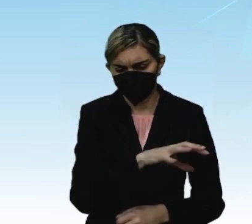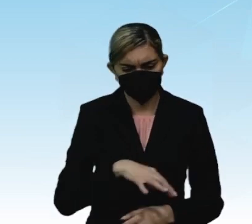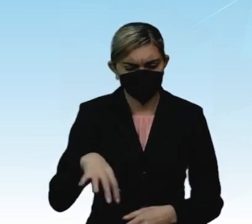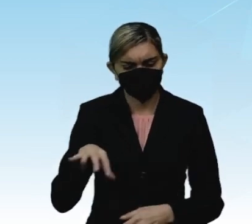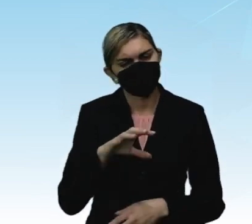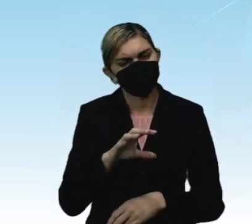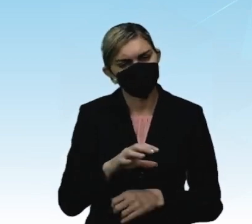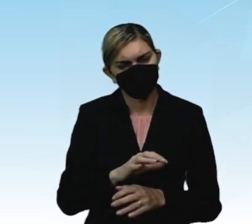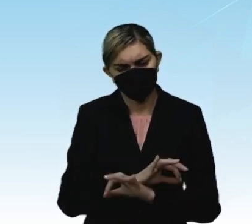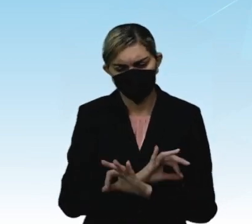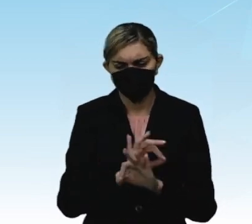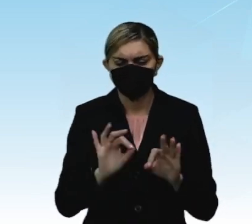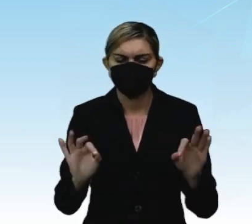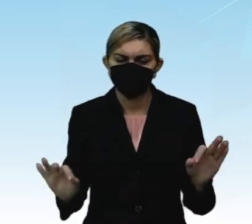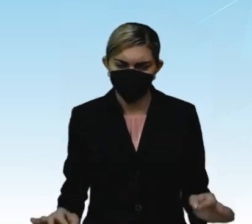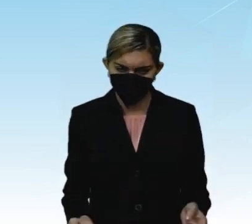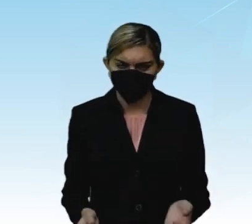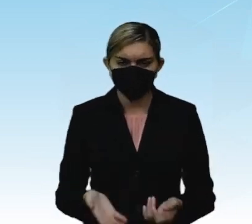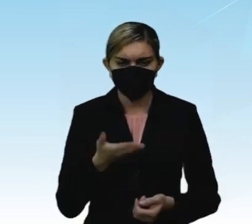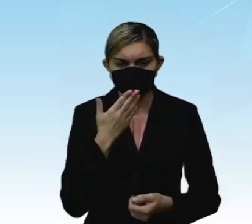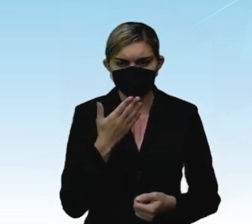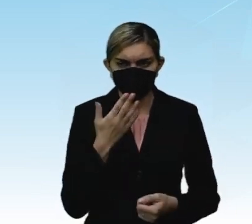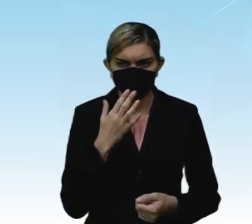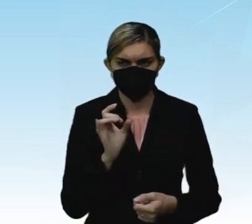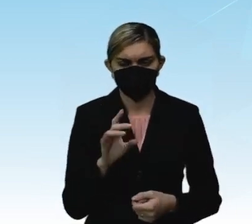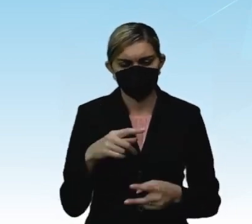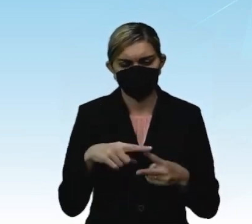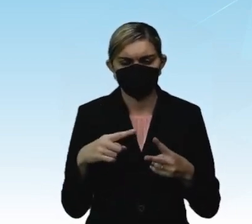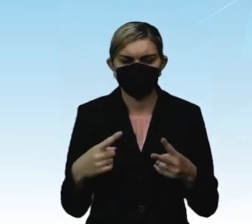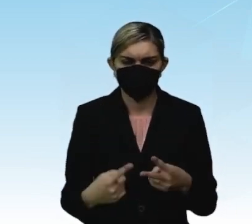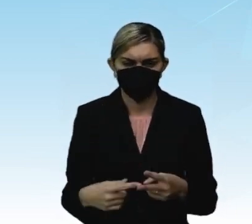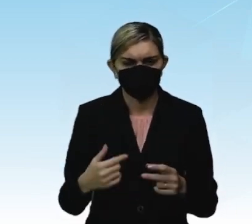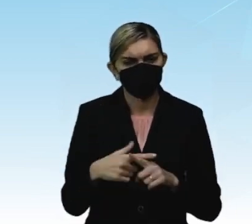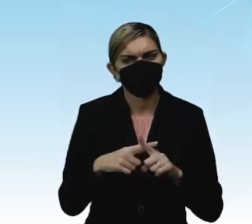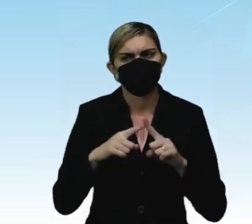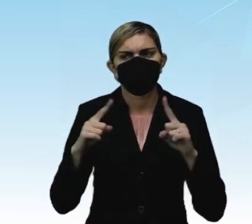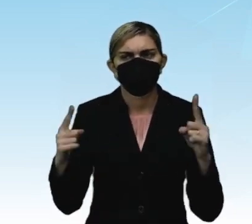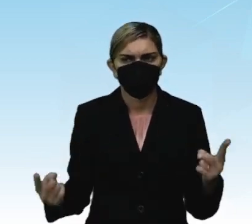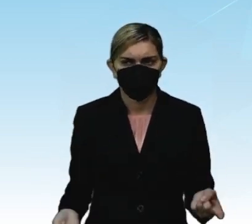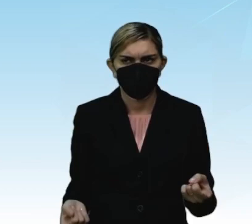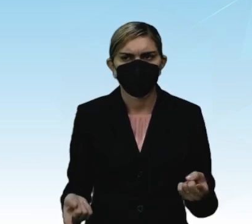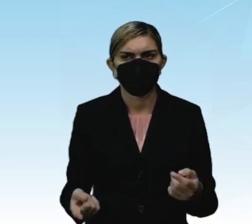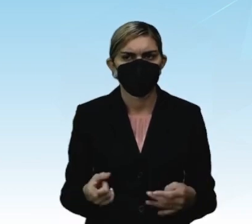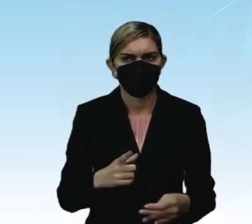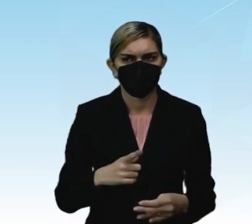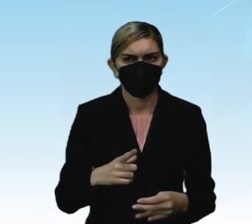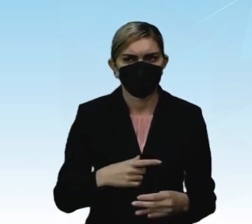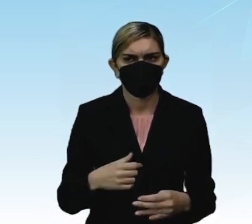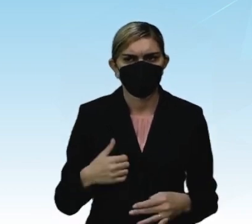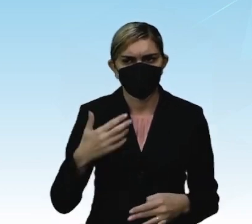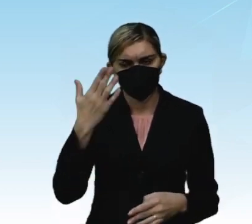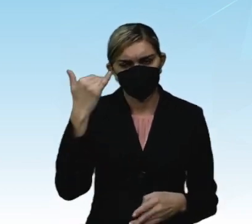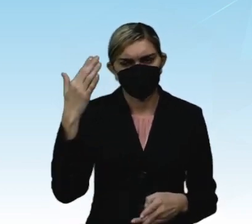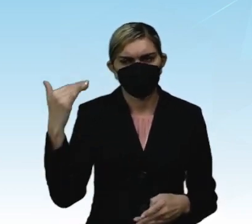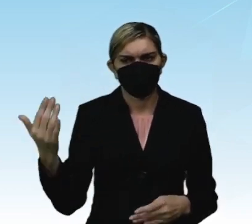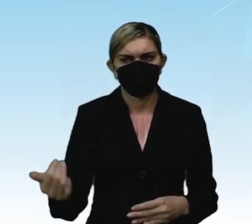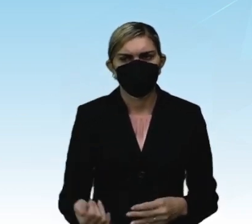tribos maravilhosas, indígenas. Só que 2 delas, as mais